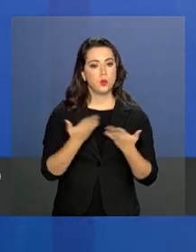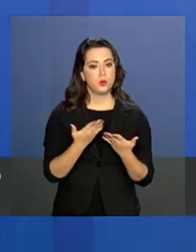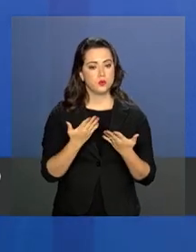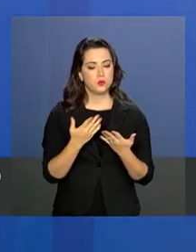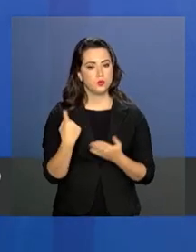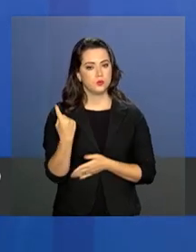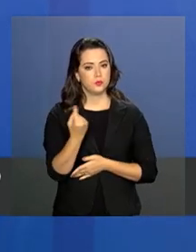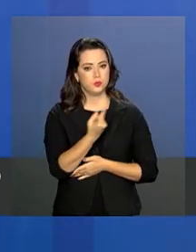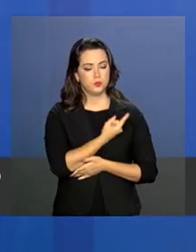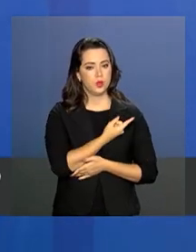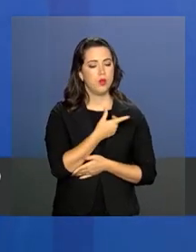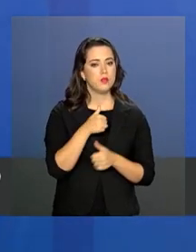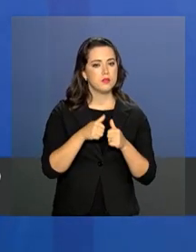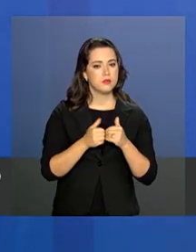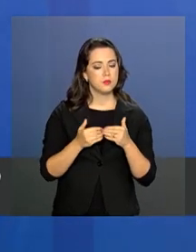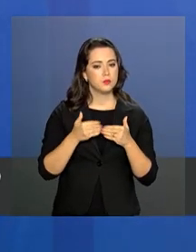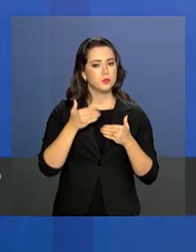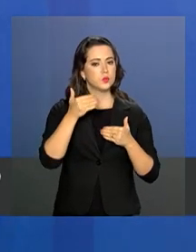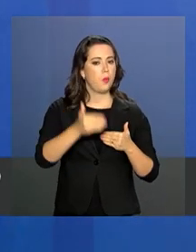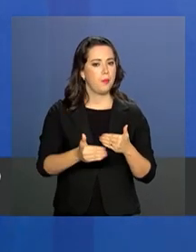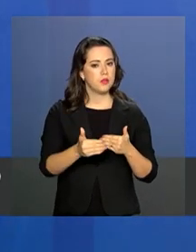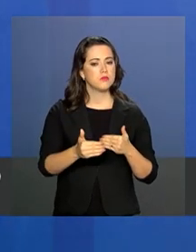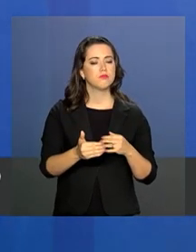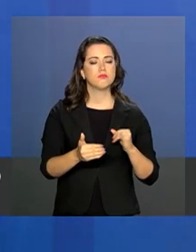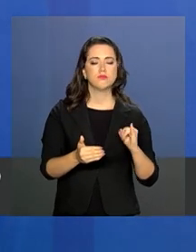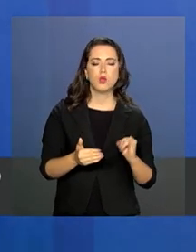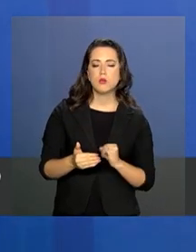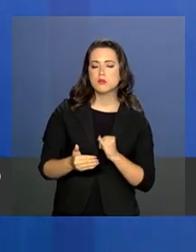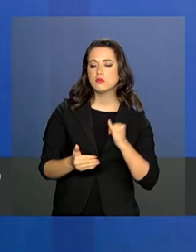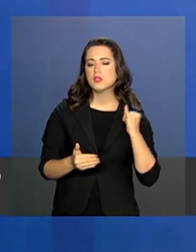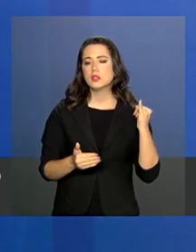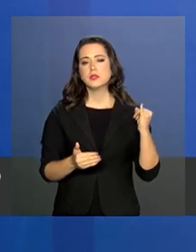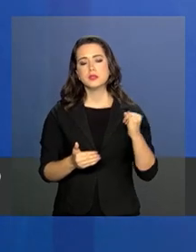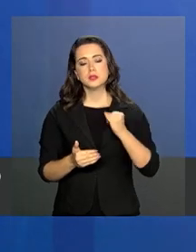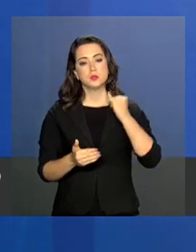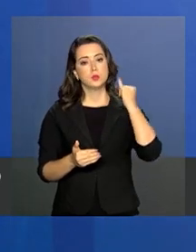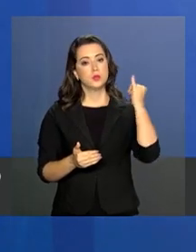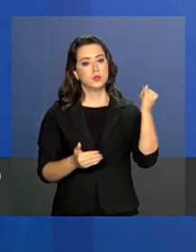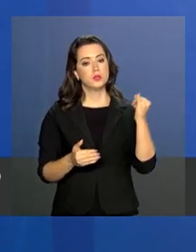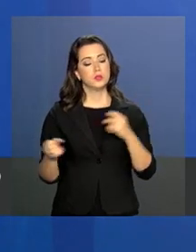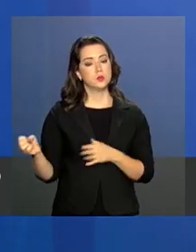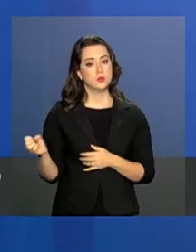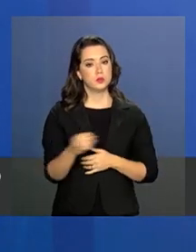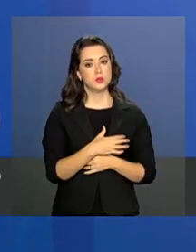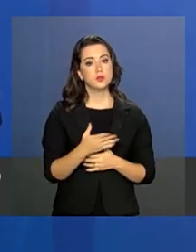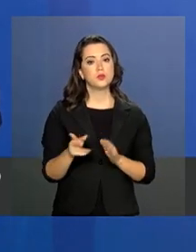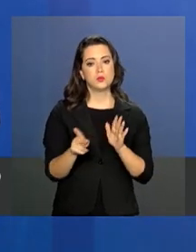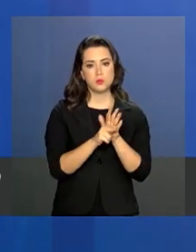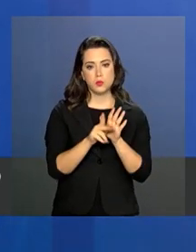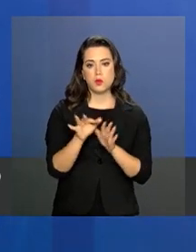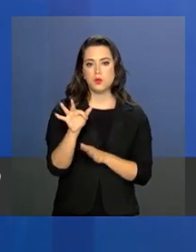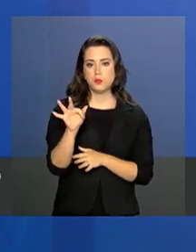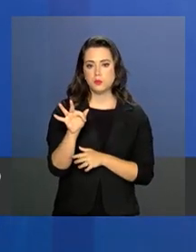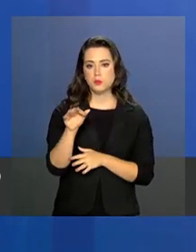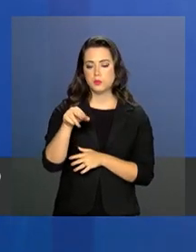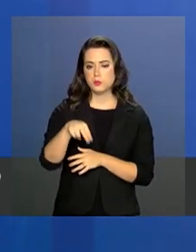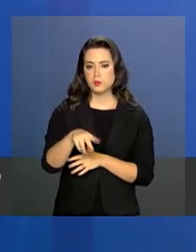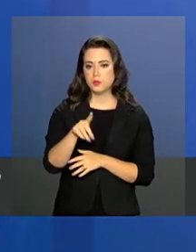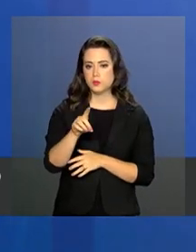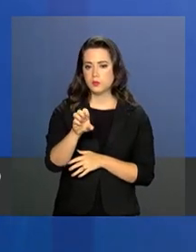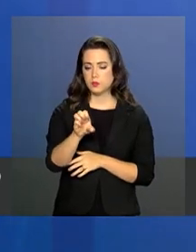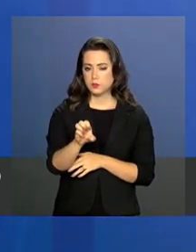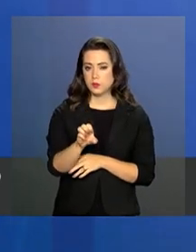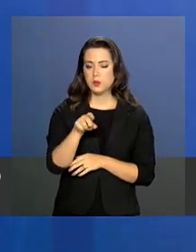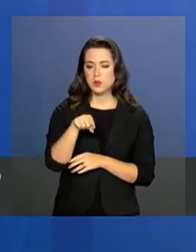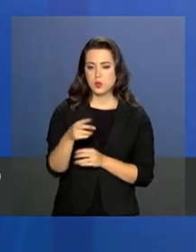nós estamos dando um passo importantíssimo para a modernização do próprio fundo para que o dinheiro